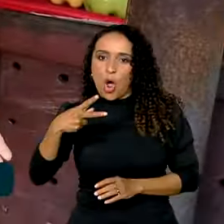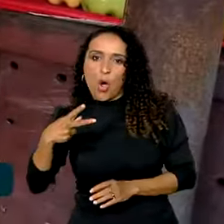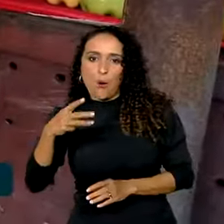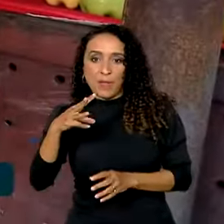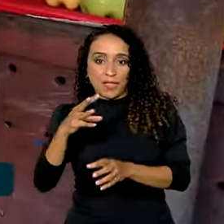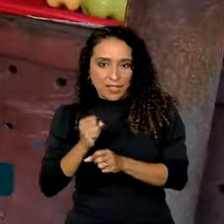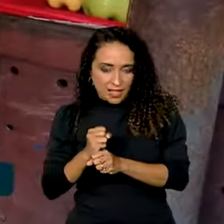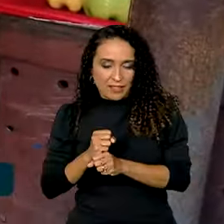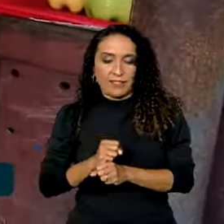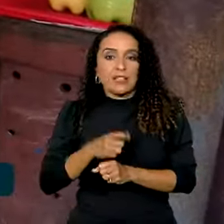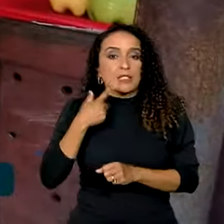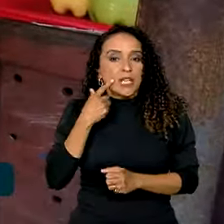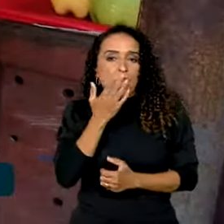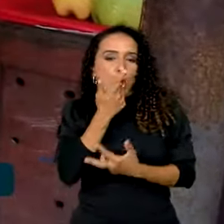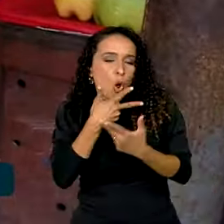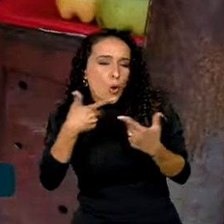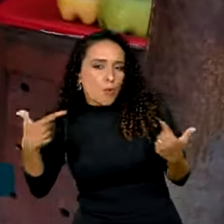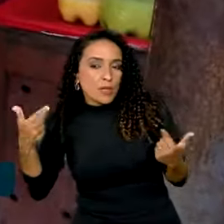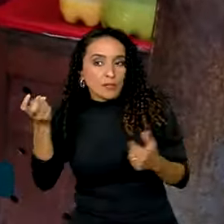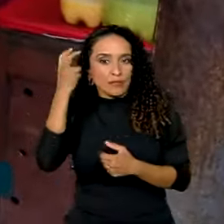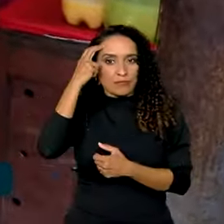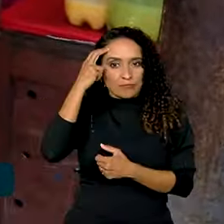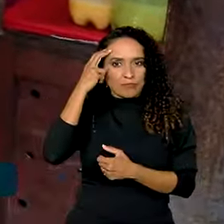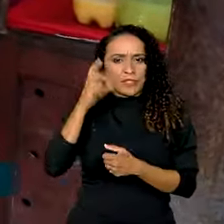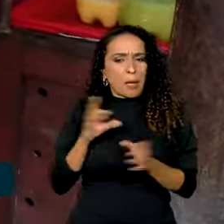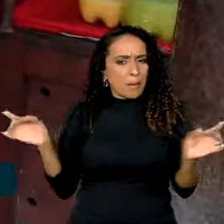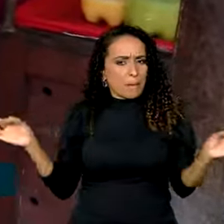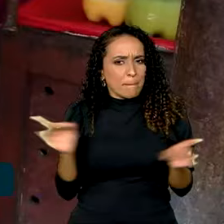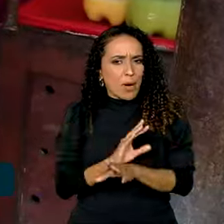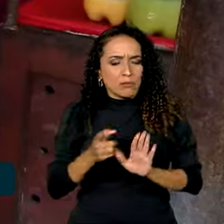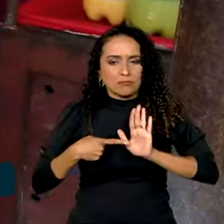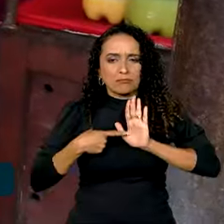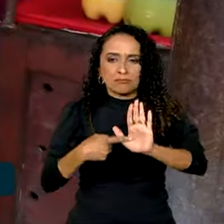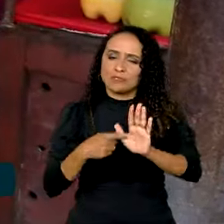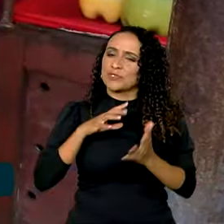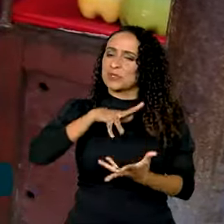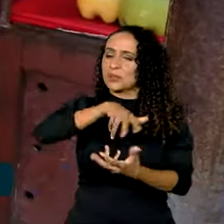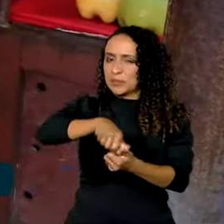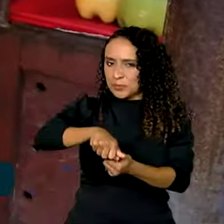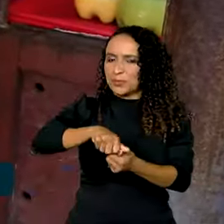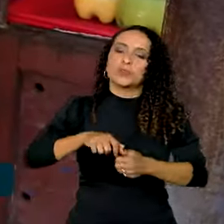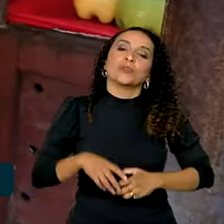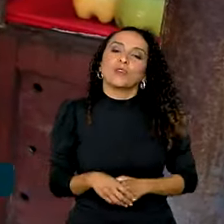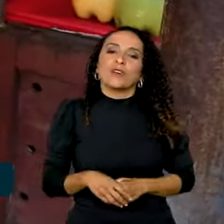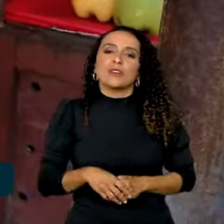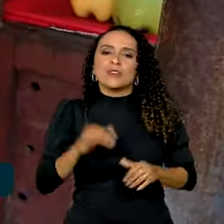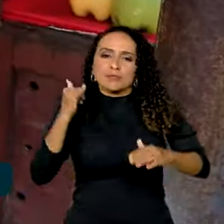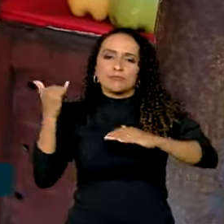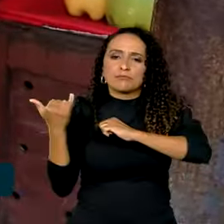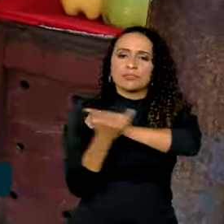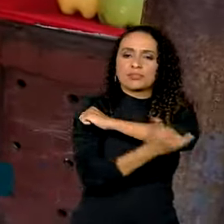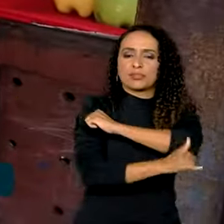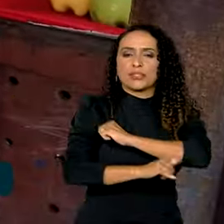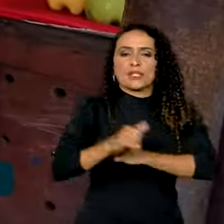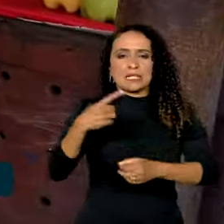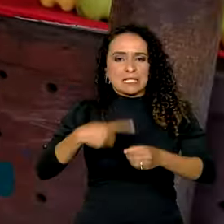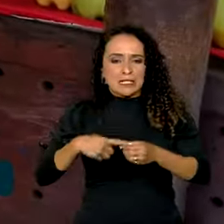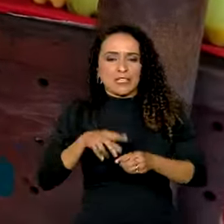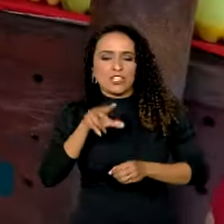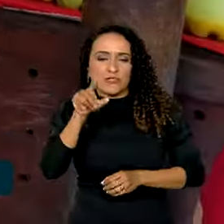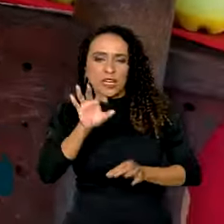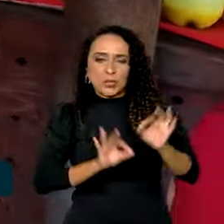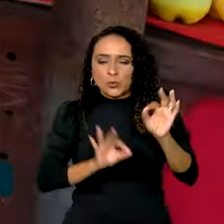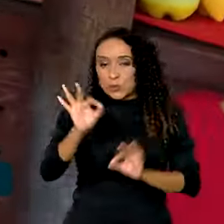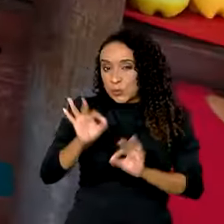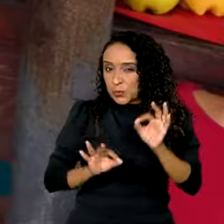a culinária e a cultura paraense estão prontos para serem apresentados ao mundo, a infraestrutura da cidade deve passar